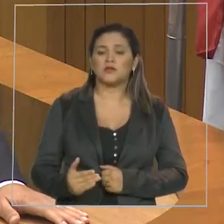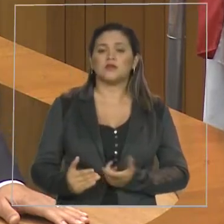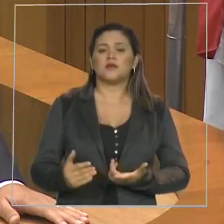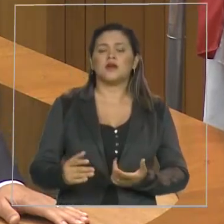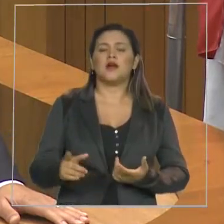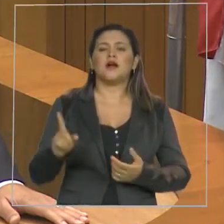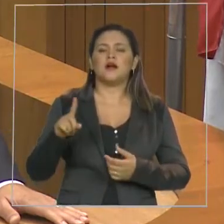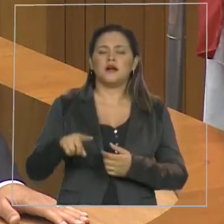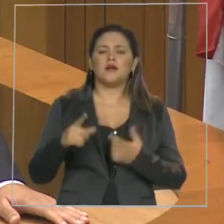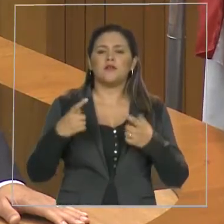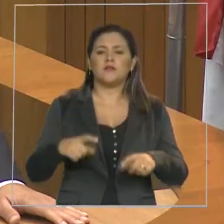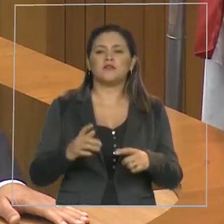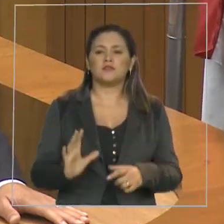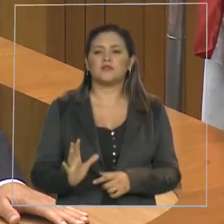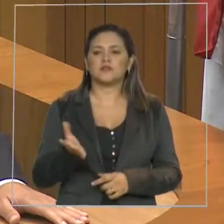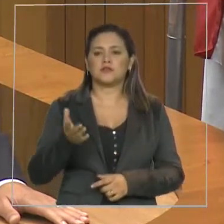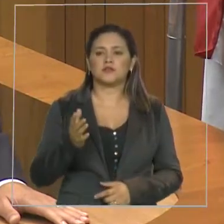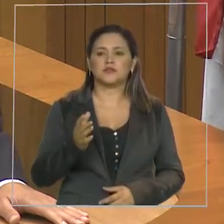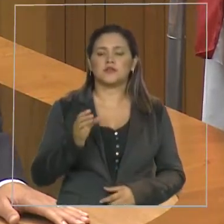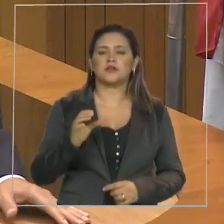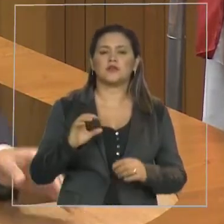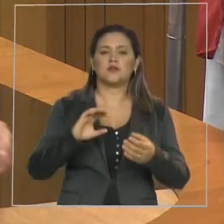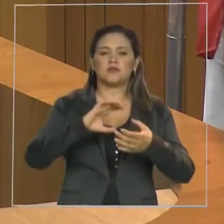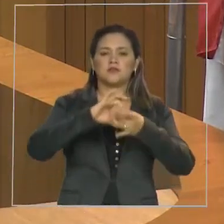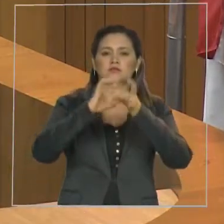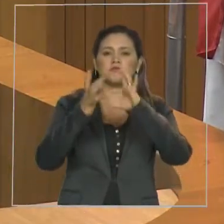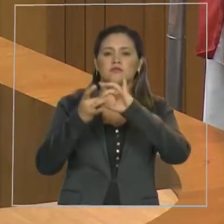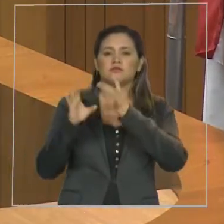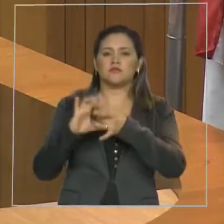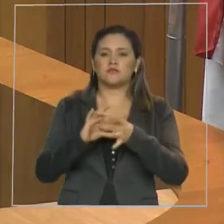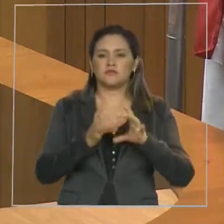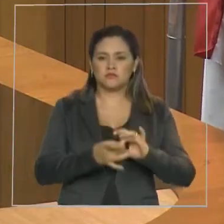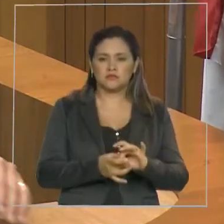e diversas atividades, nós temos aqui a